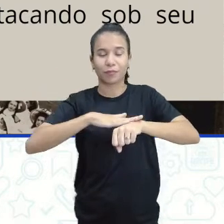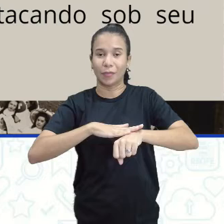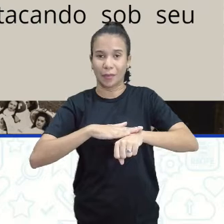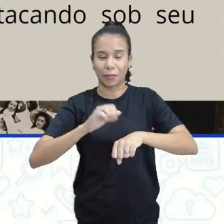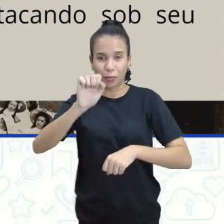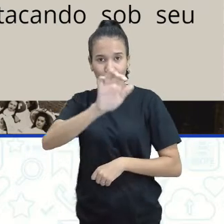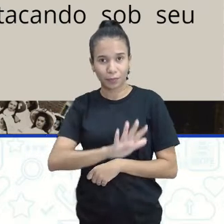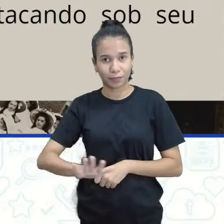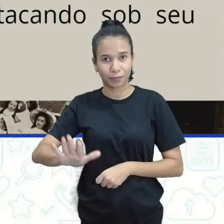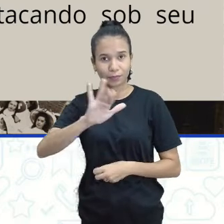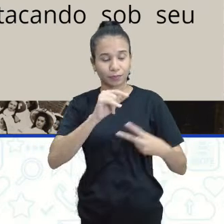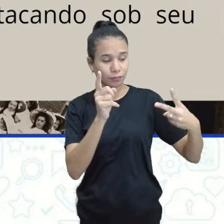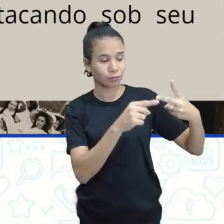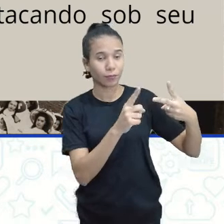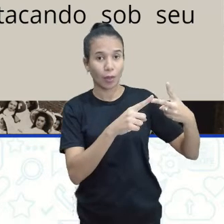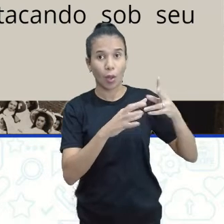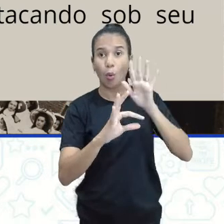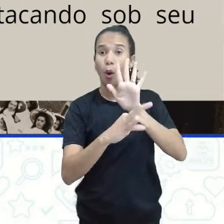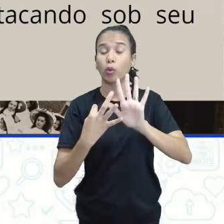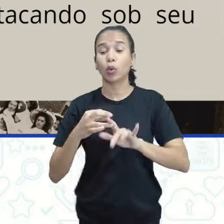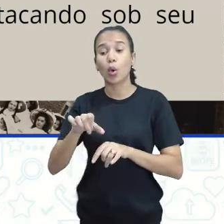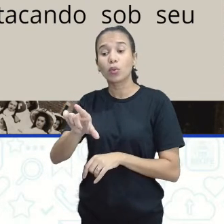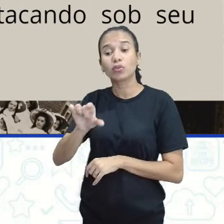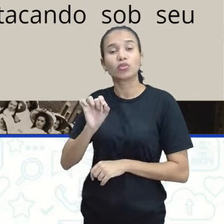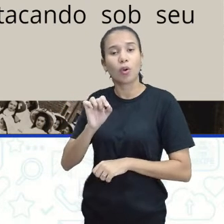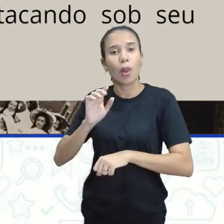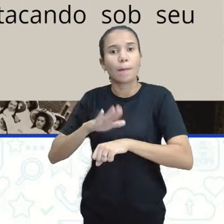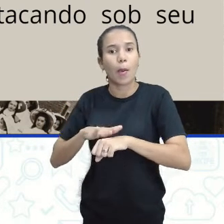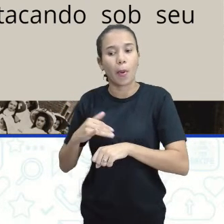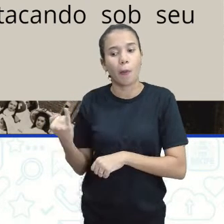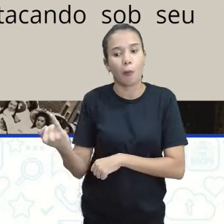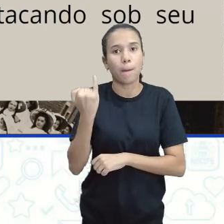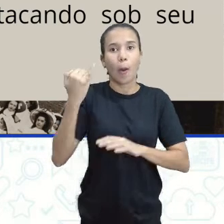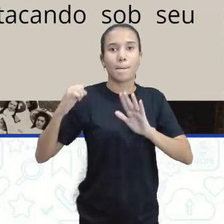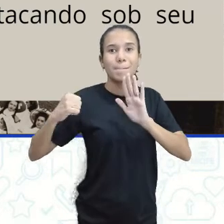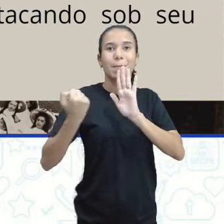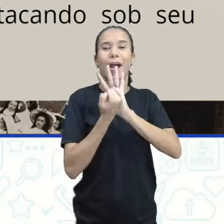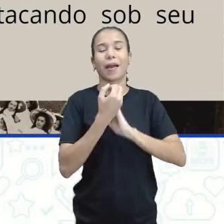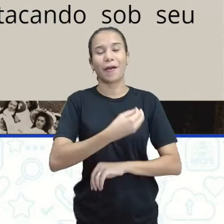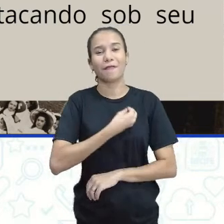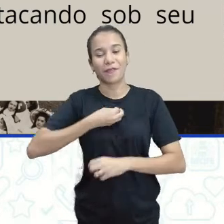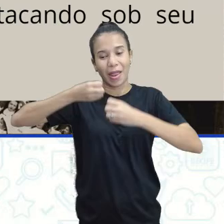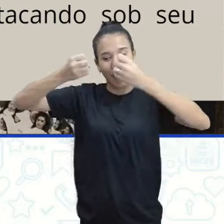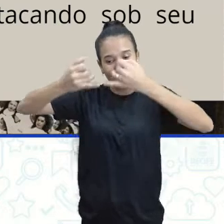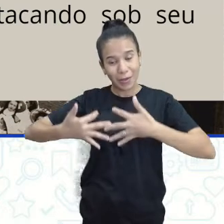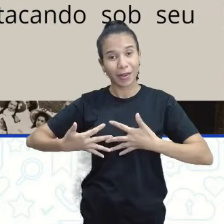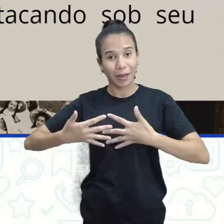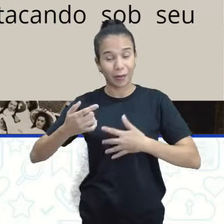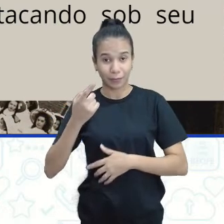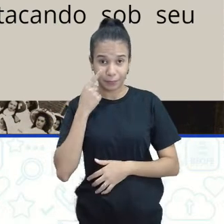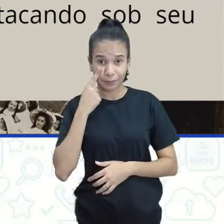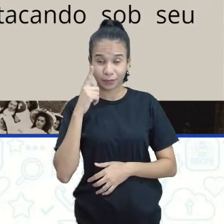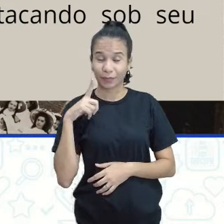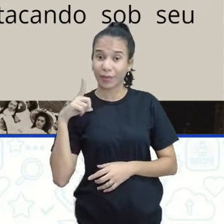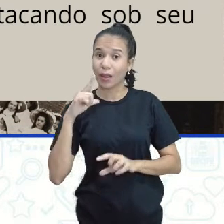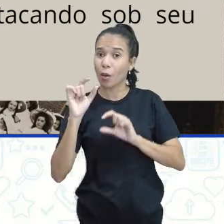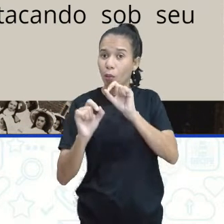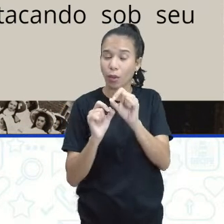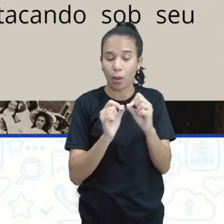espaço. O autor seleciona aqueles momentos marcantes da vida e os relata. Então, vejam, há o quê?